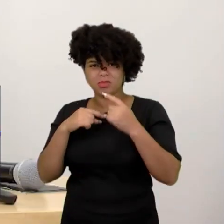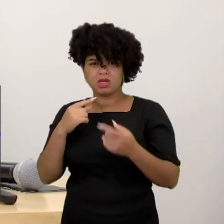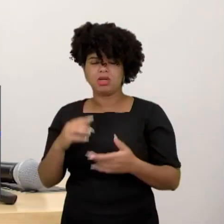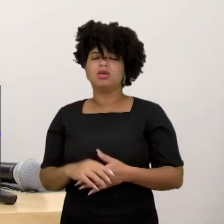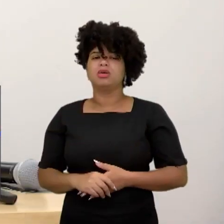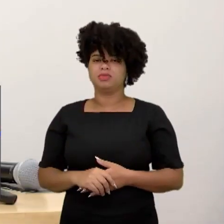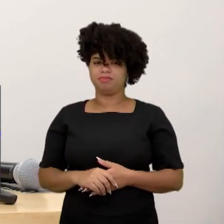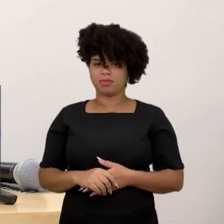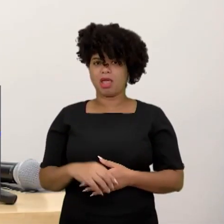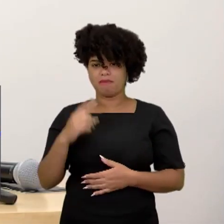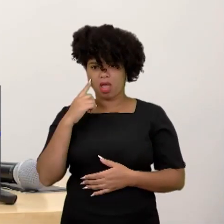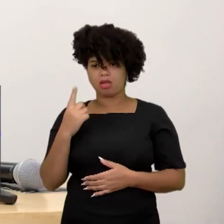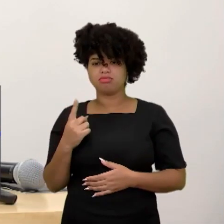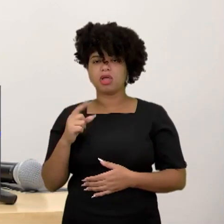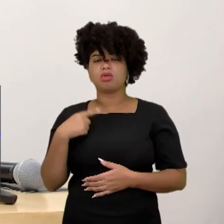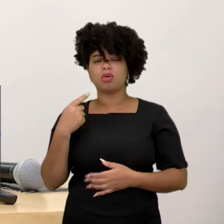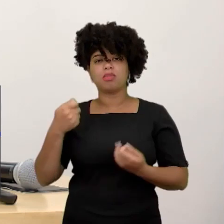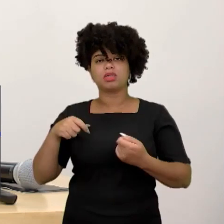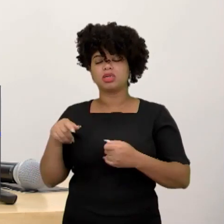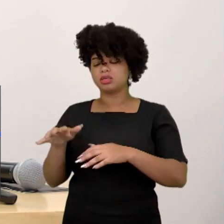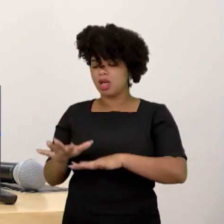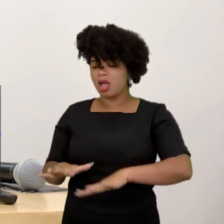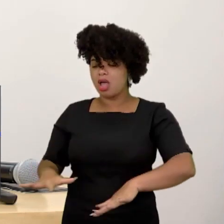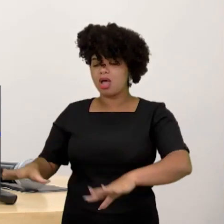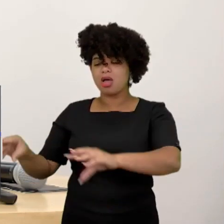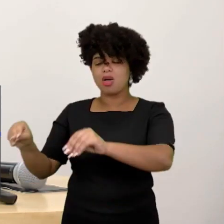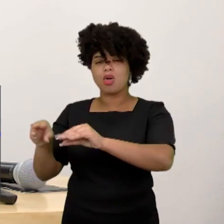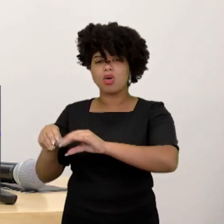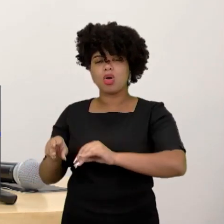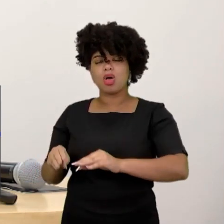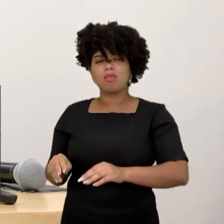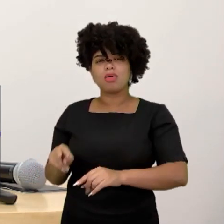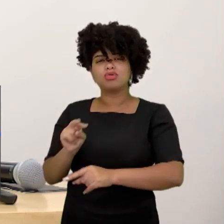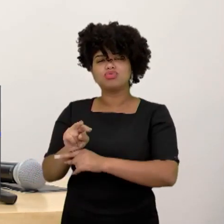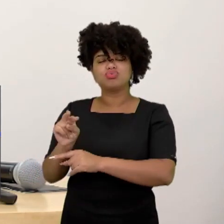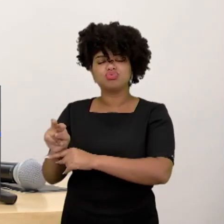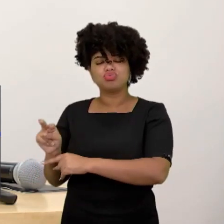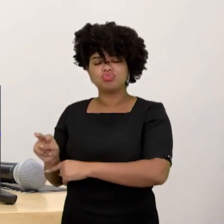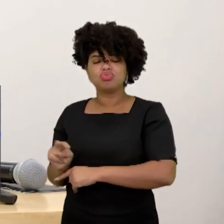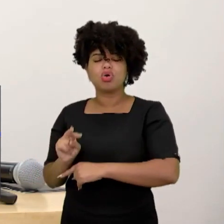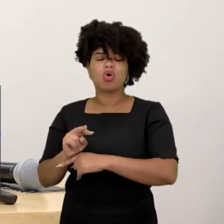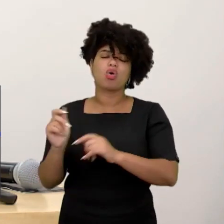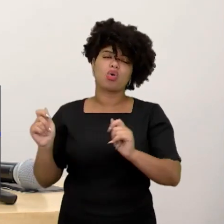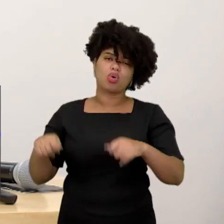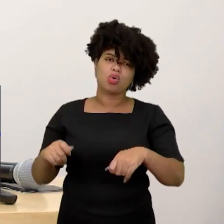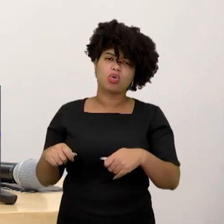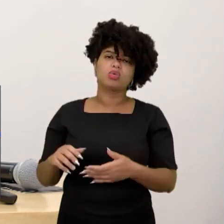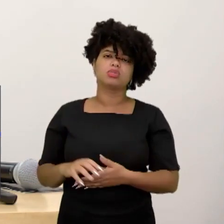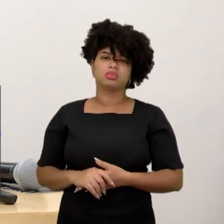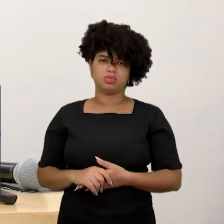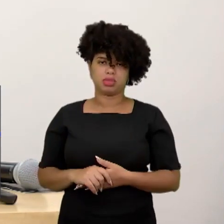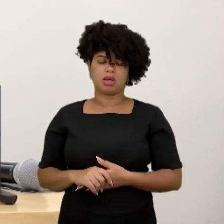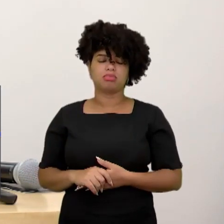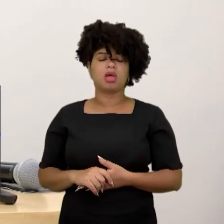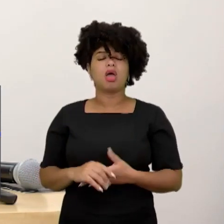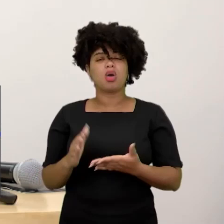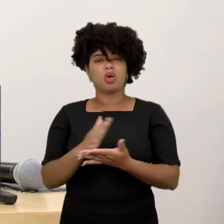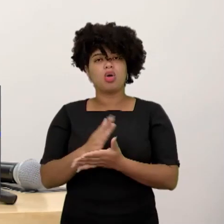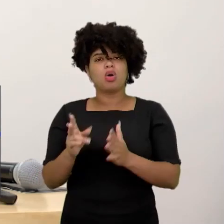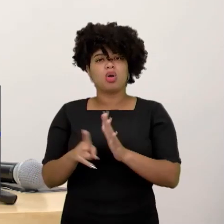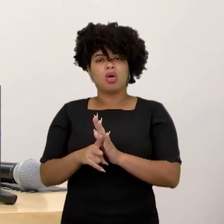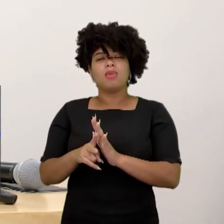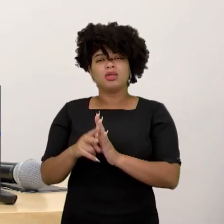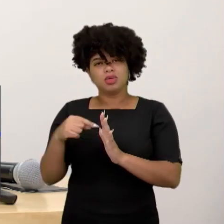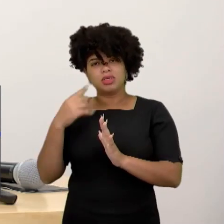precisa tratar do solo, né? E tem como, né, você, mesmo com, né, produções aí que acabam, né,